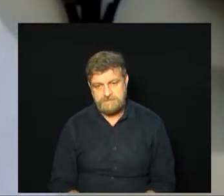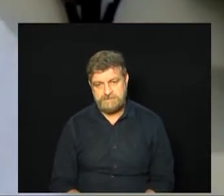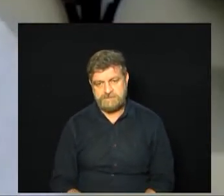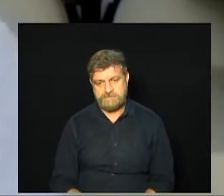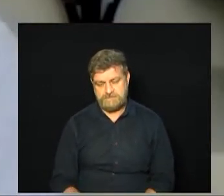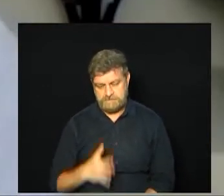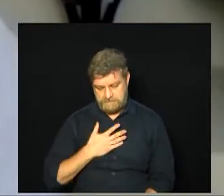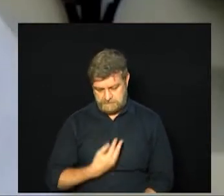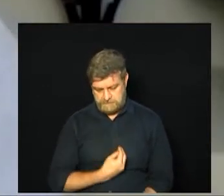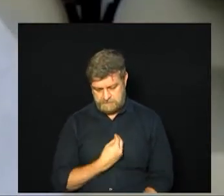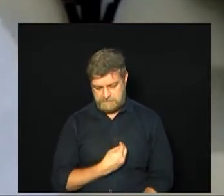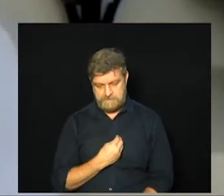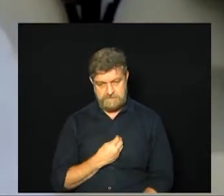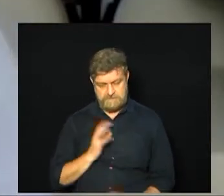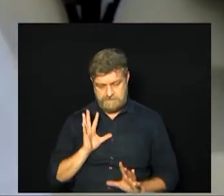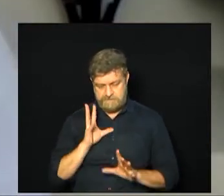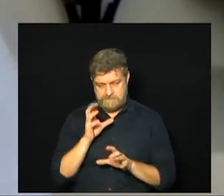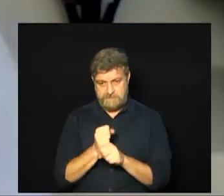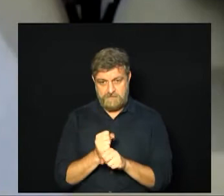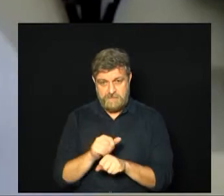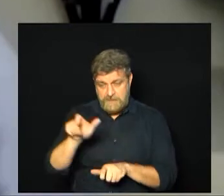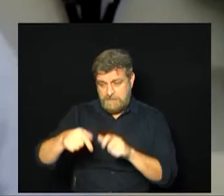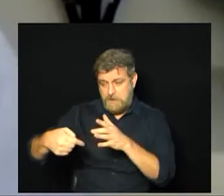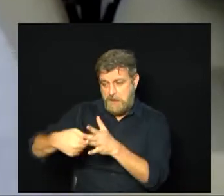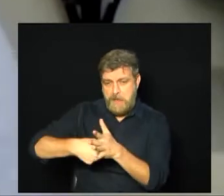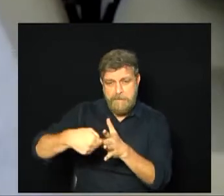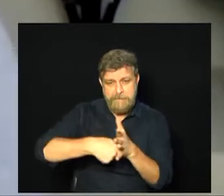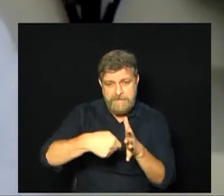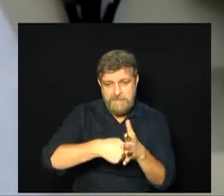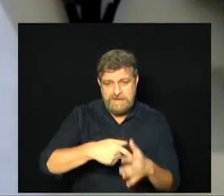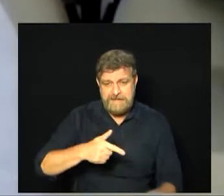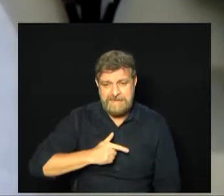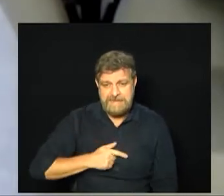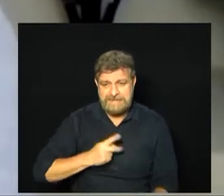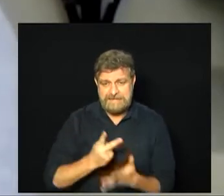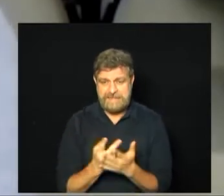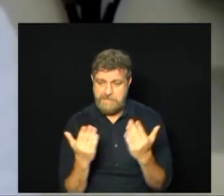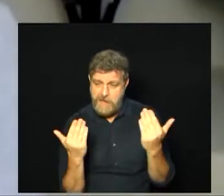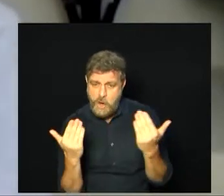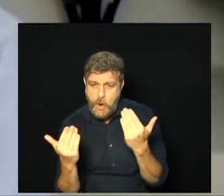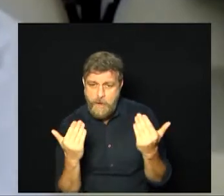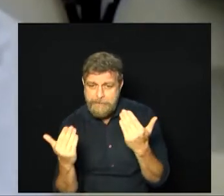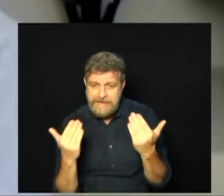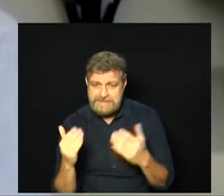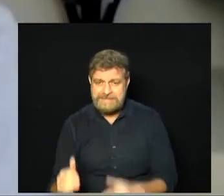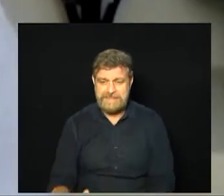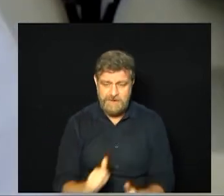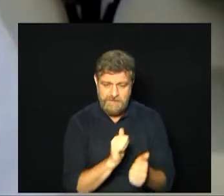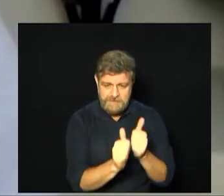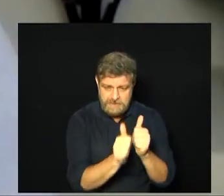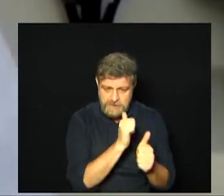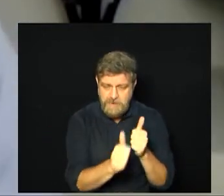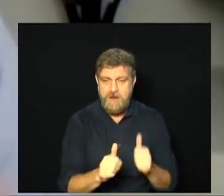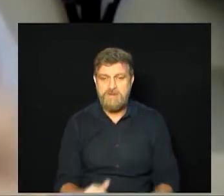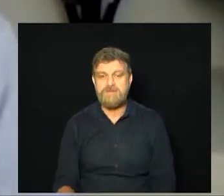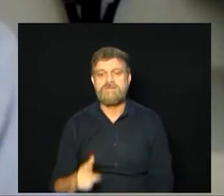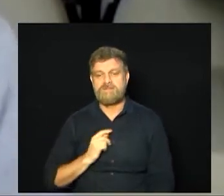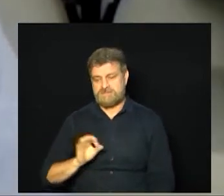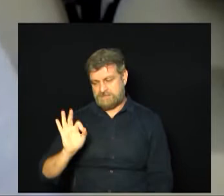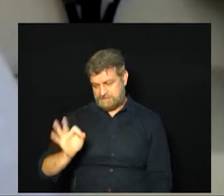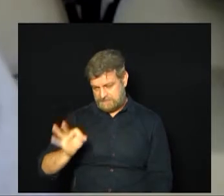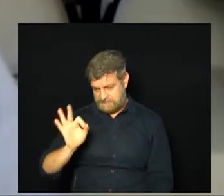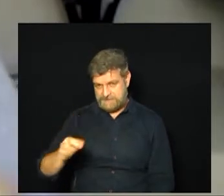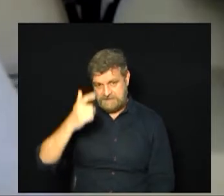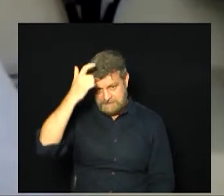Praticamente na minha vida toda. Tudo as pessoas perguntam, pode ser tudo, você tem que ter uma metáfora do futebol, do esporte. Tem que ter.